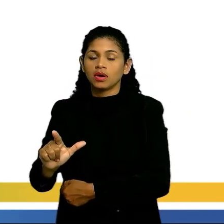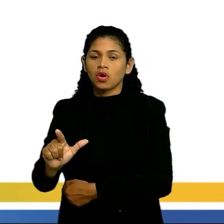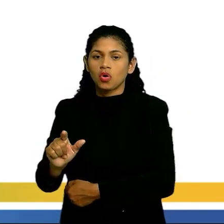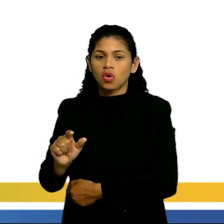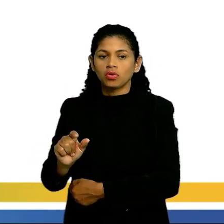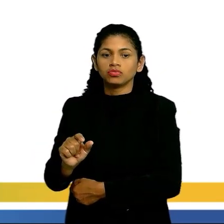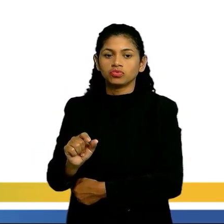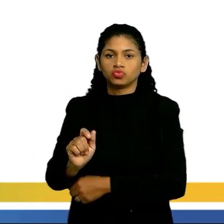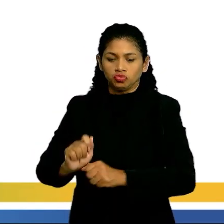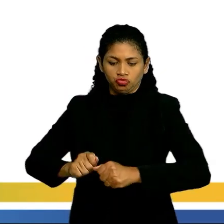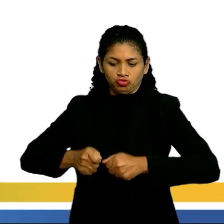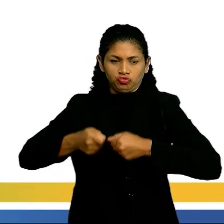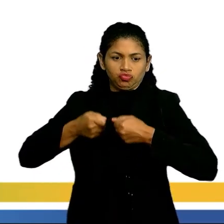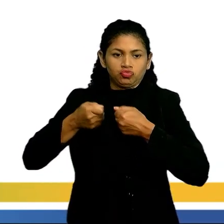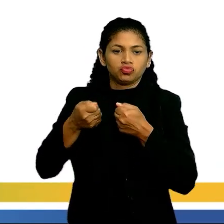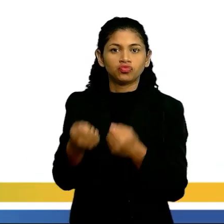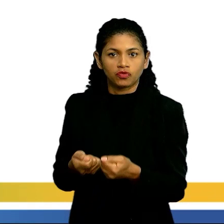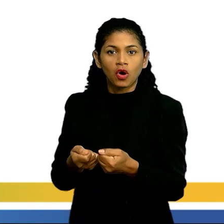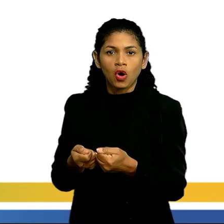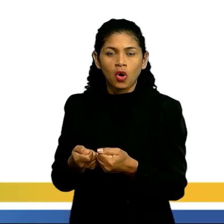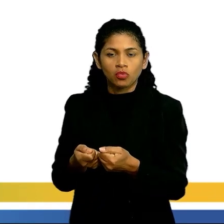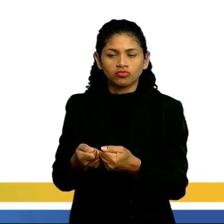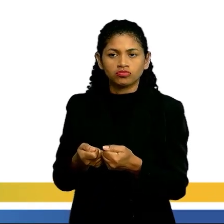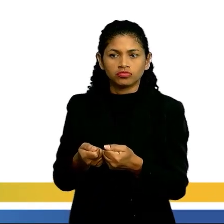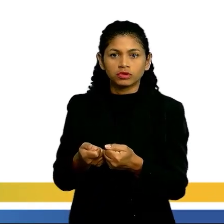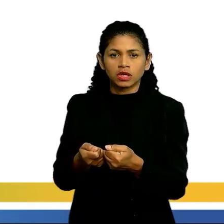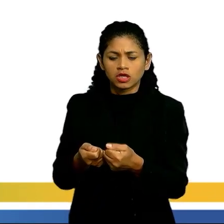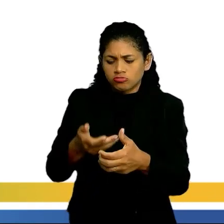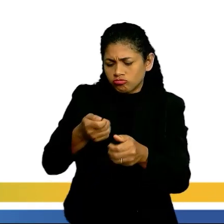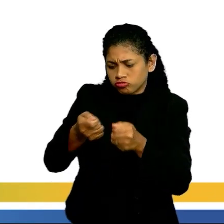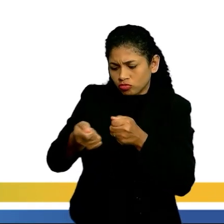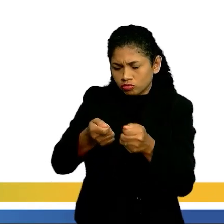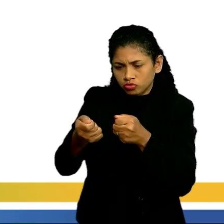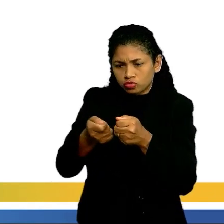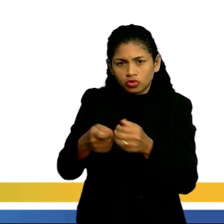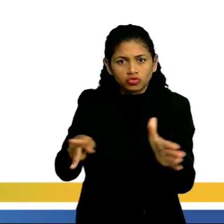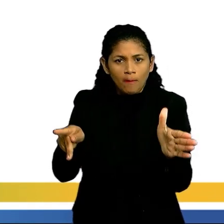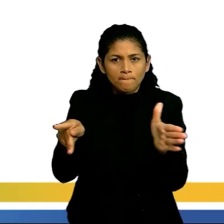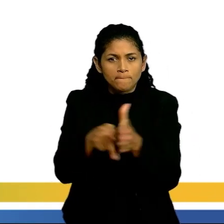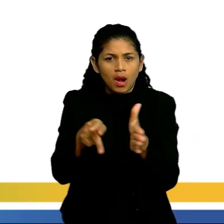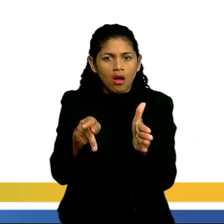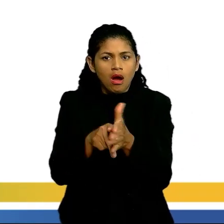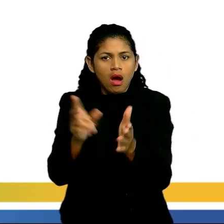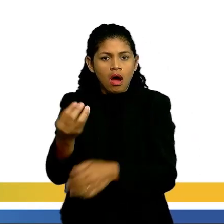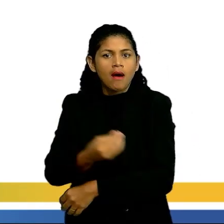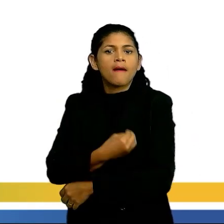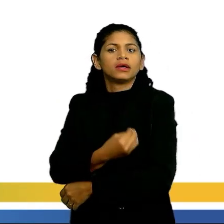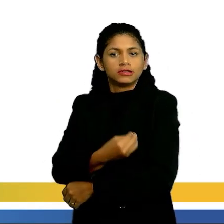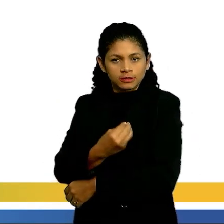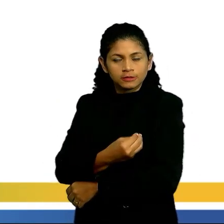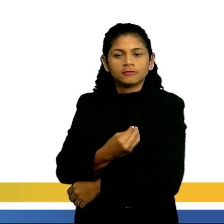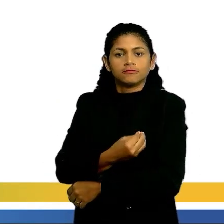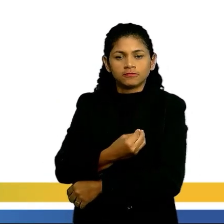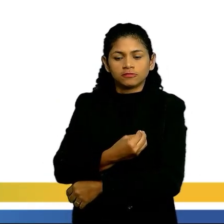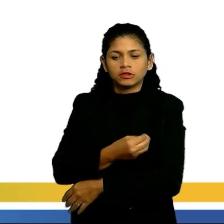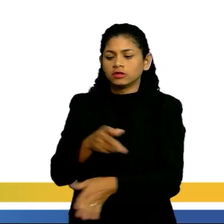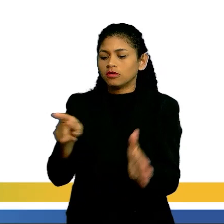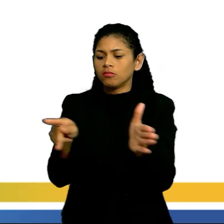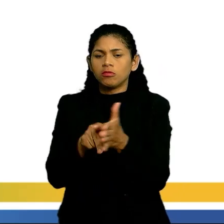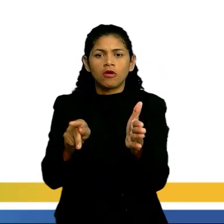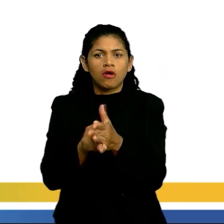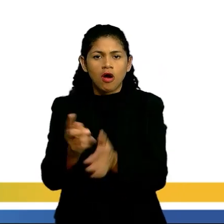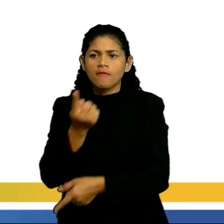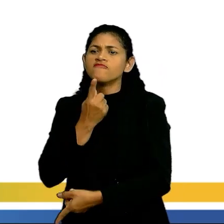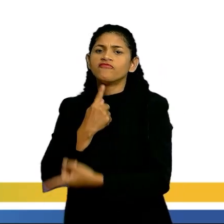que é aristocrático, aquele que toma as rédeas da sua própria conduta. Então, que cria seus